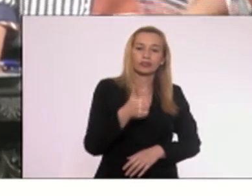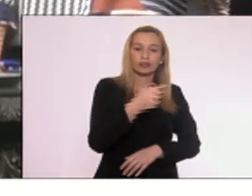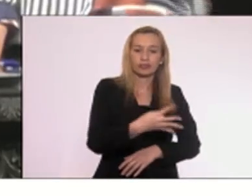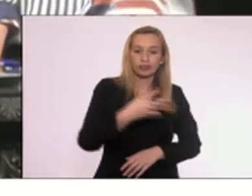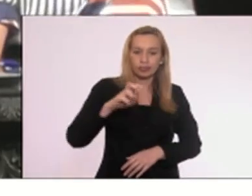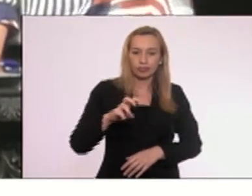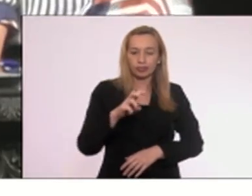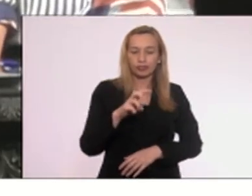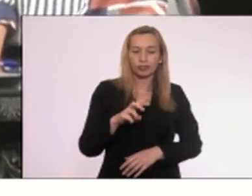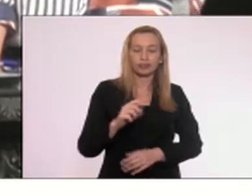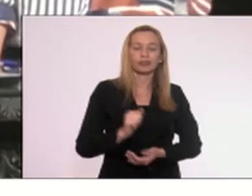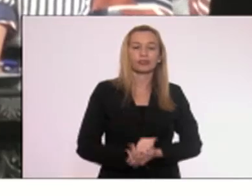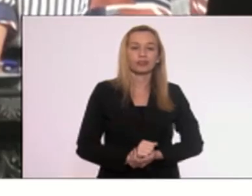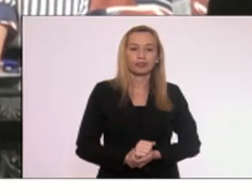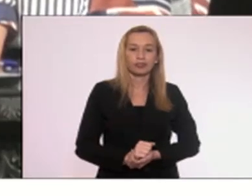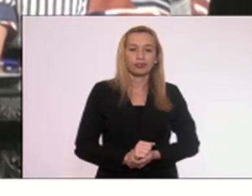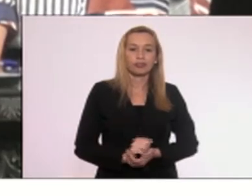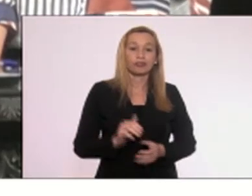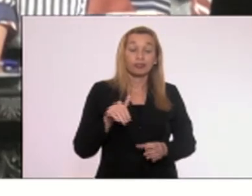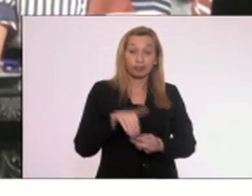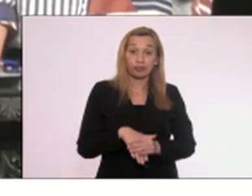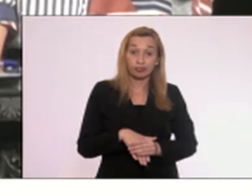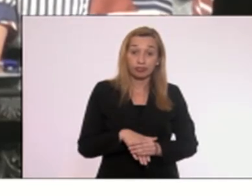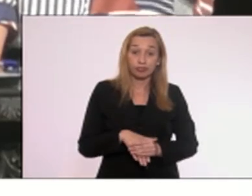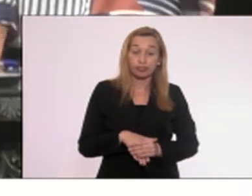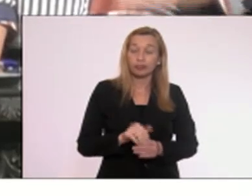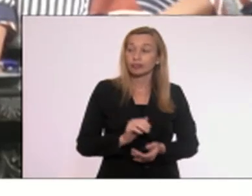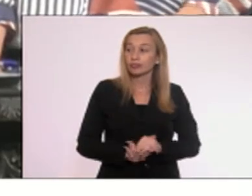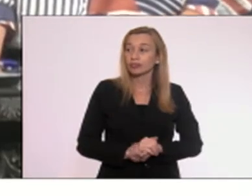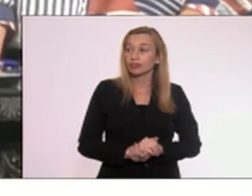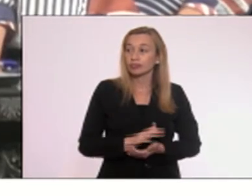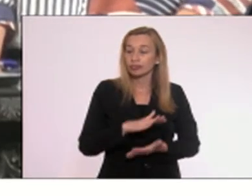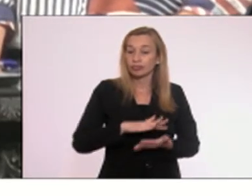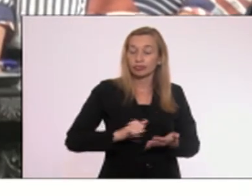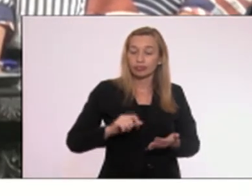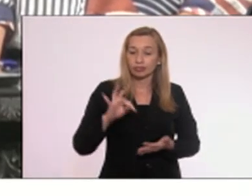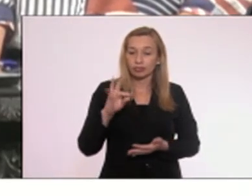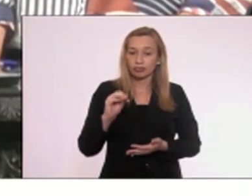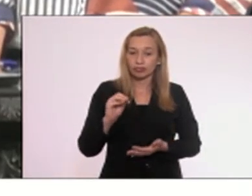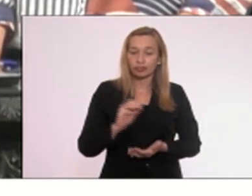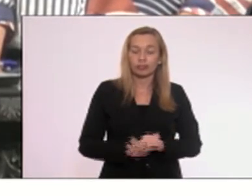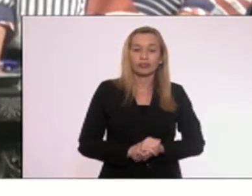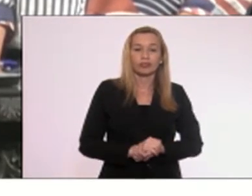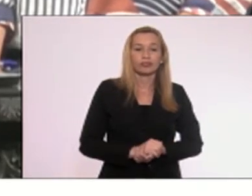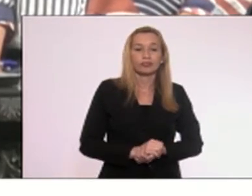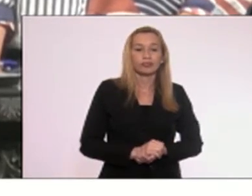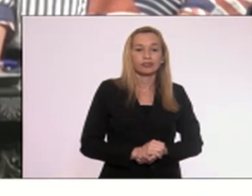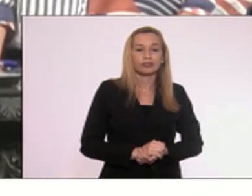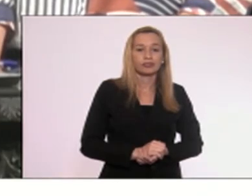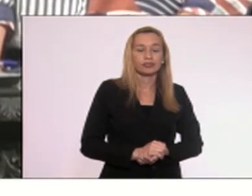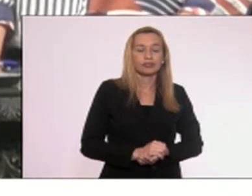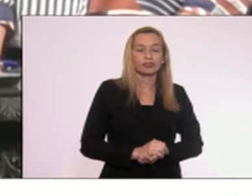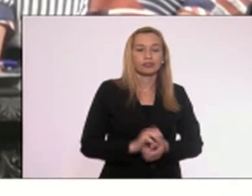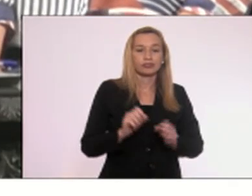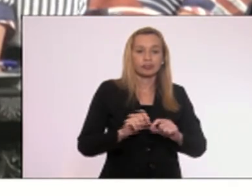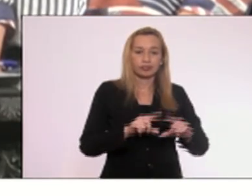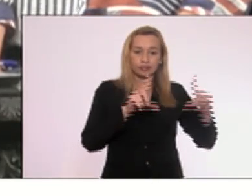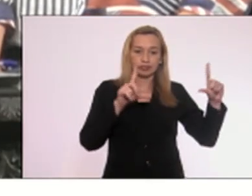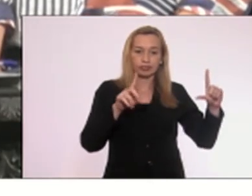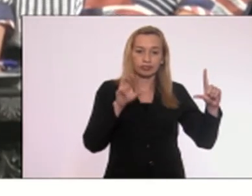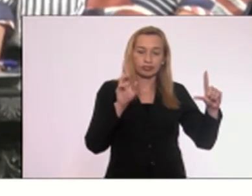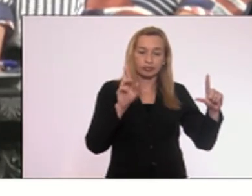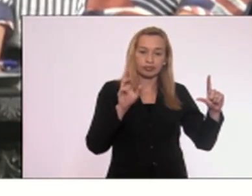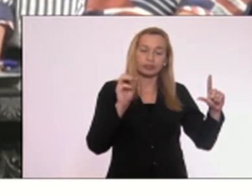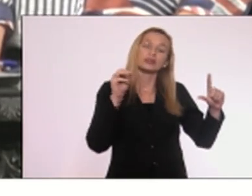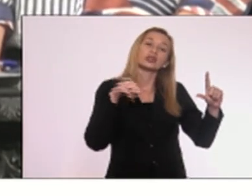deputado José Luiz Nance. Vamos votar pela rejeição ao veto. No painel, sim, pela